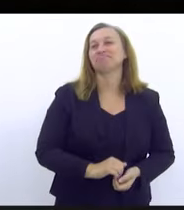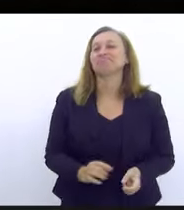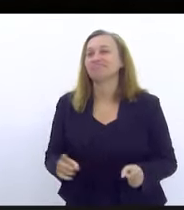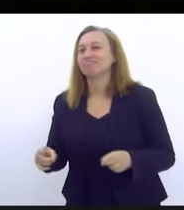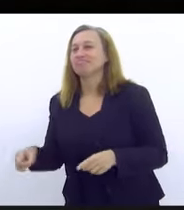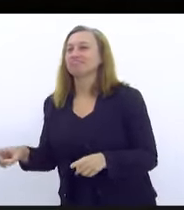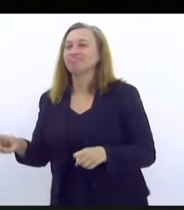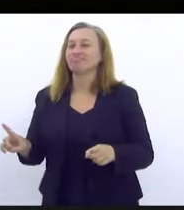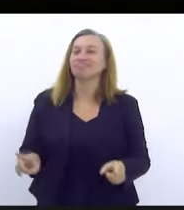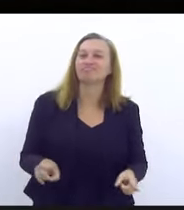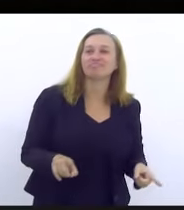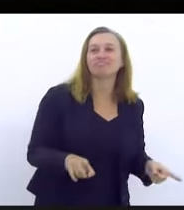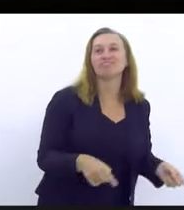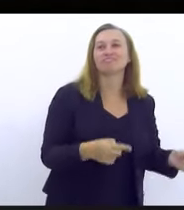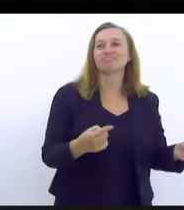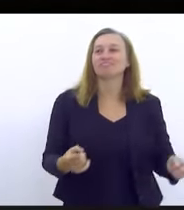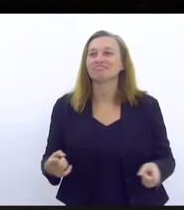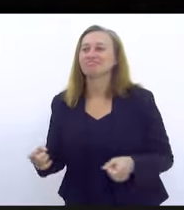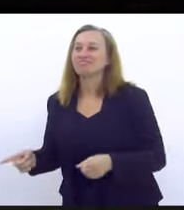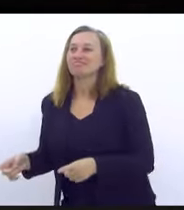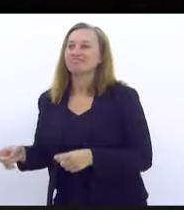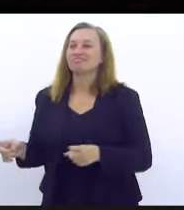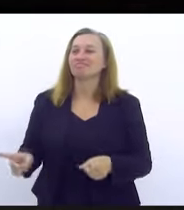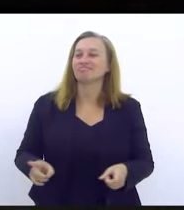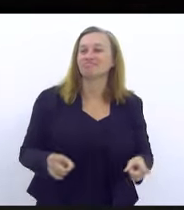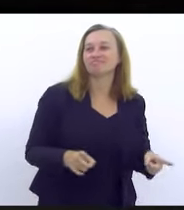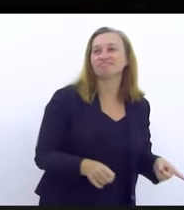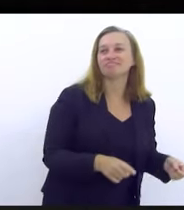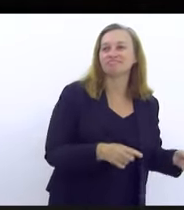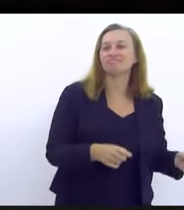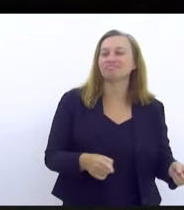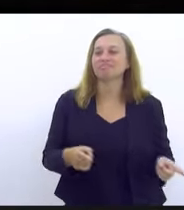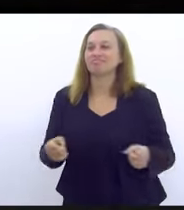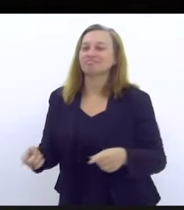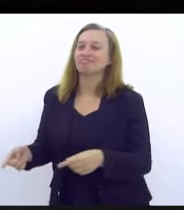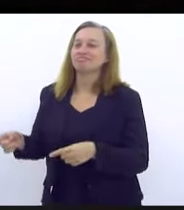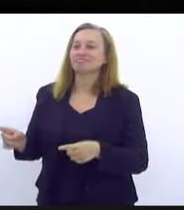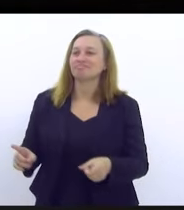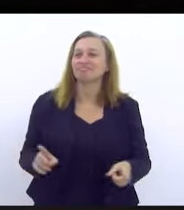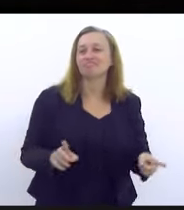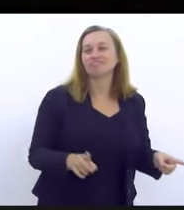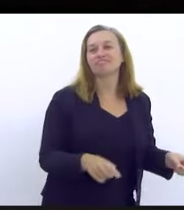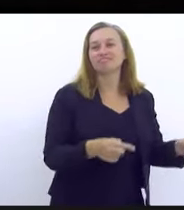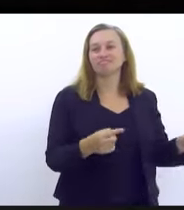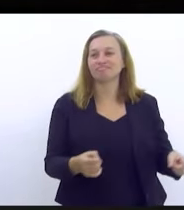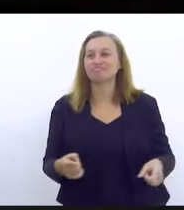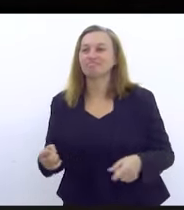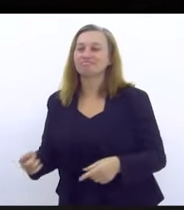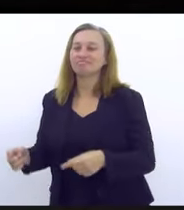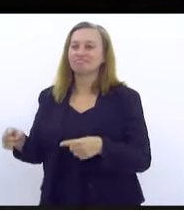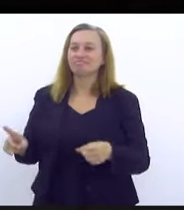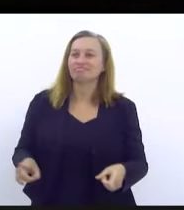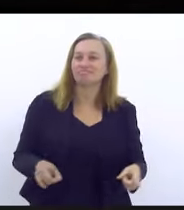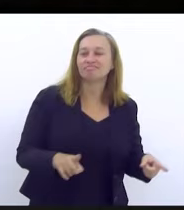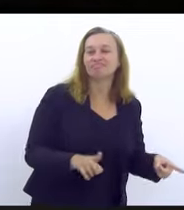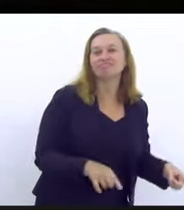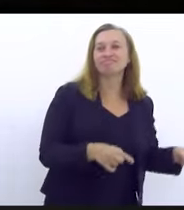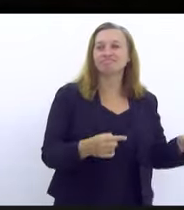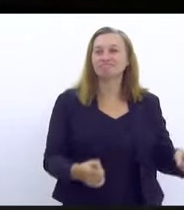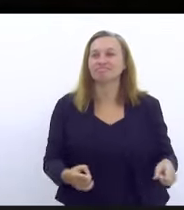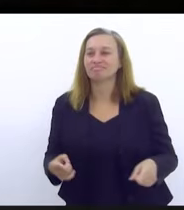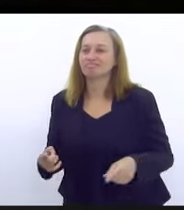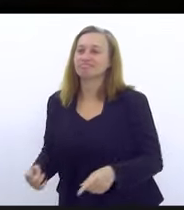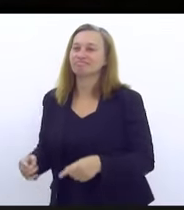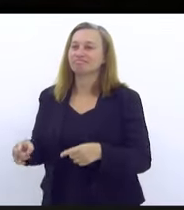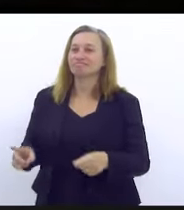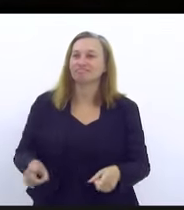lá, lá, lá, lá, lá, lá, lá, lá, lá, lá, lá, lá, lá,